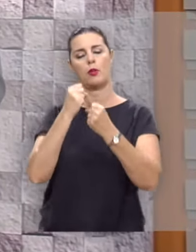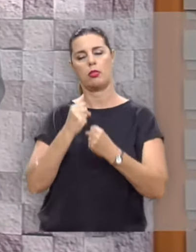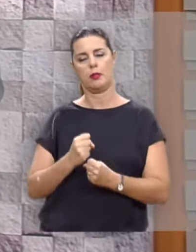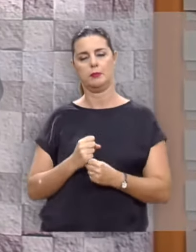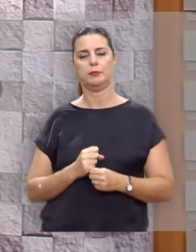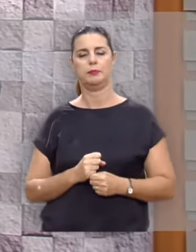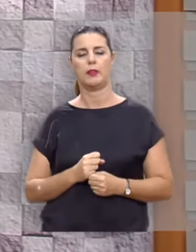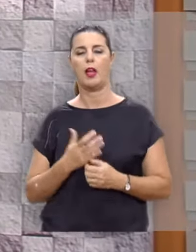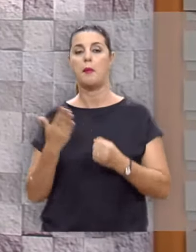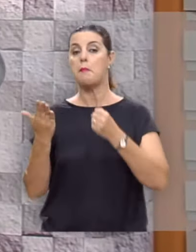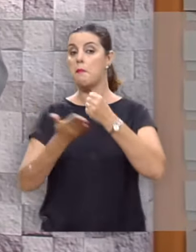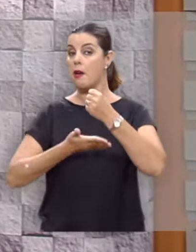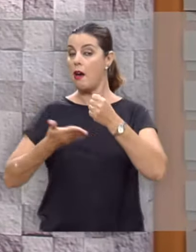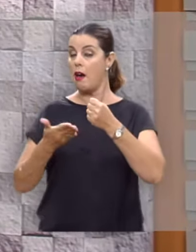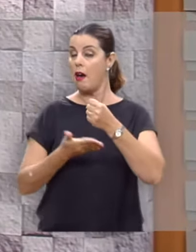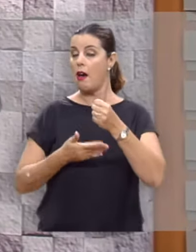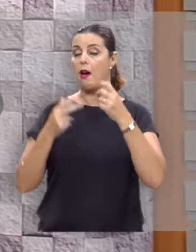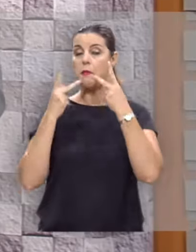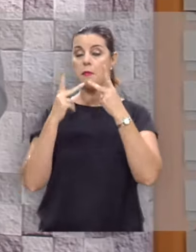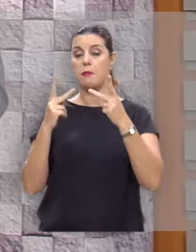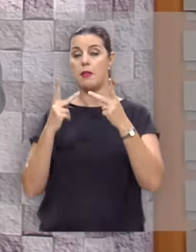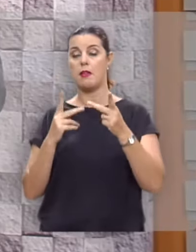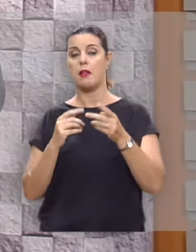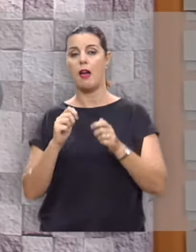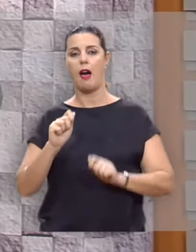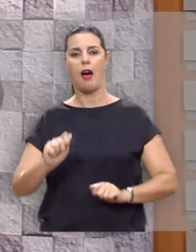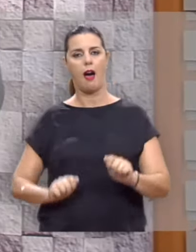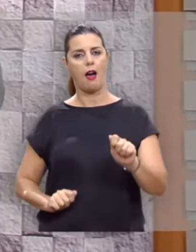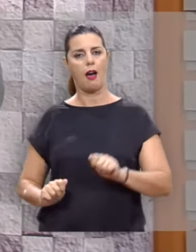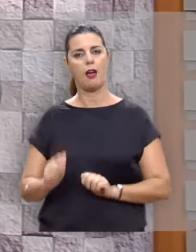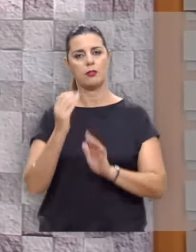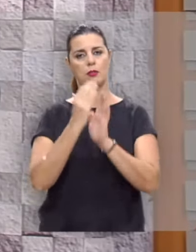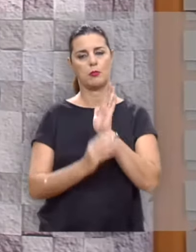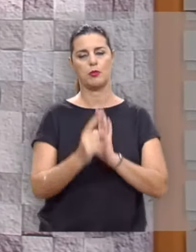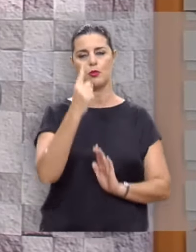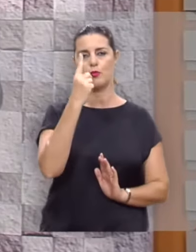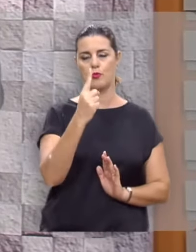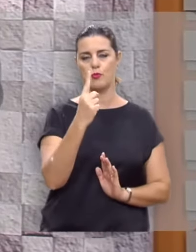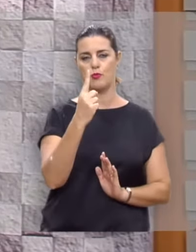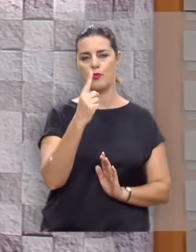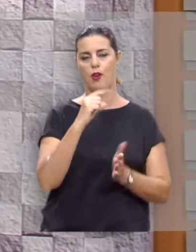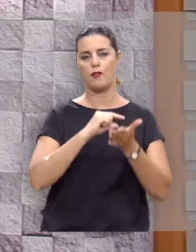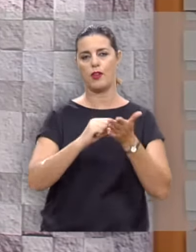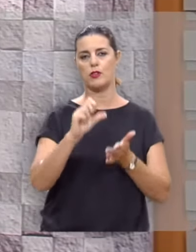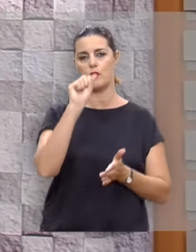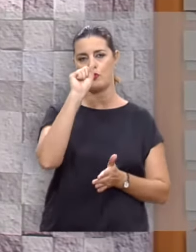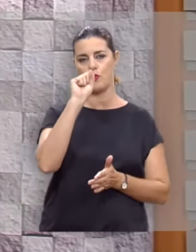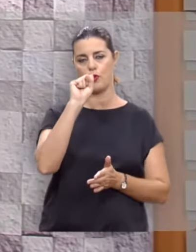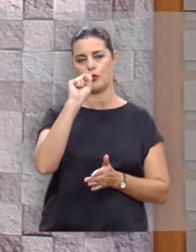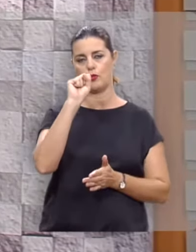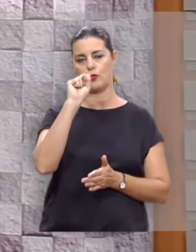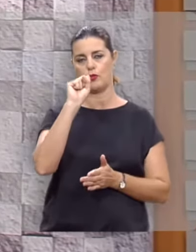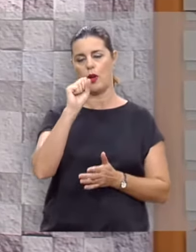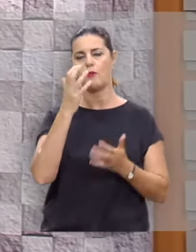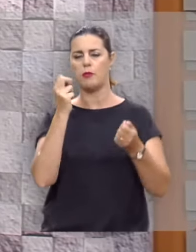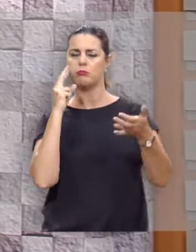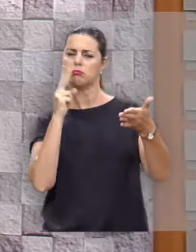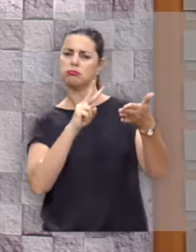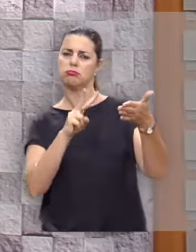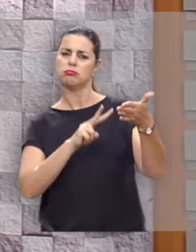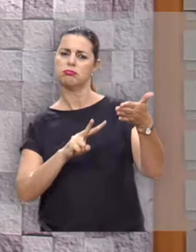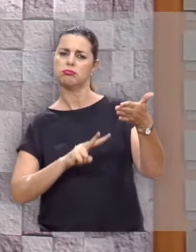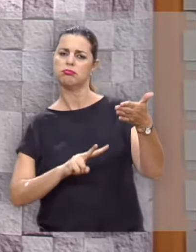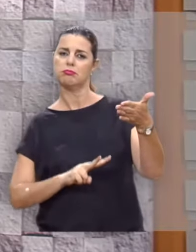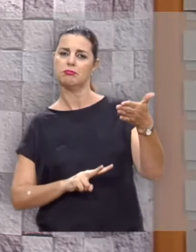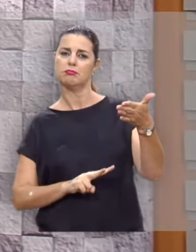poder. E vamos basear esta mensagem em Atos, capítulo 1, versículo 8. Vamos